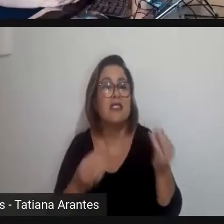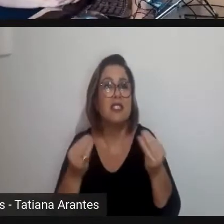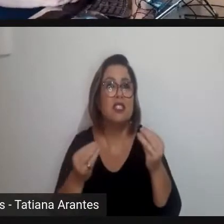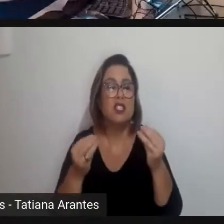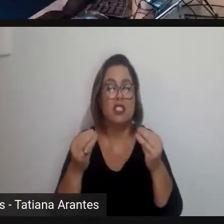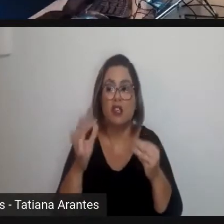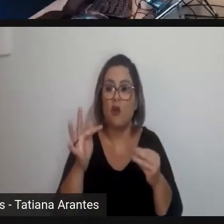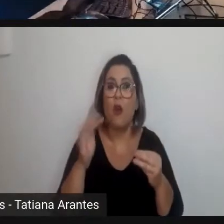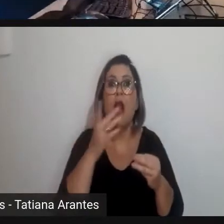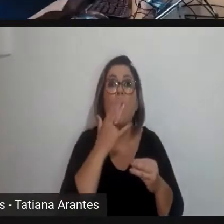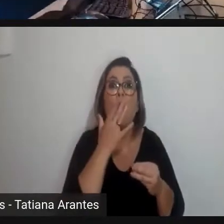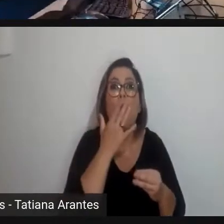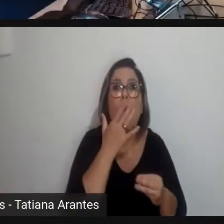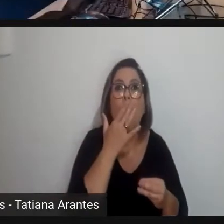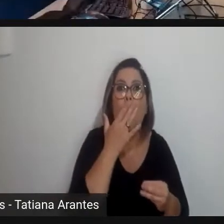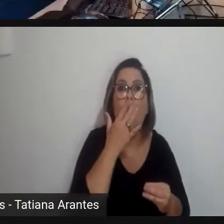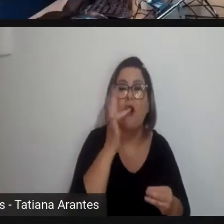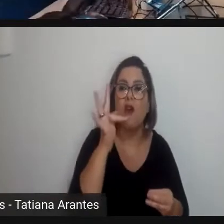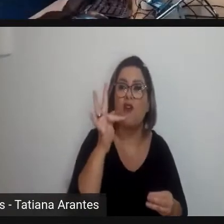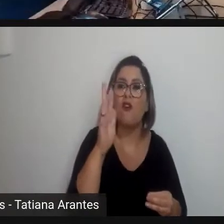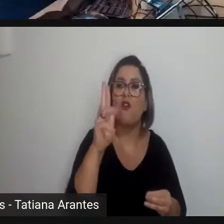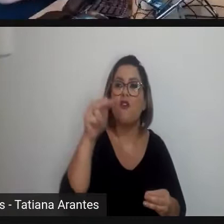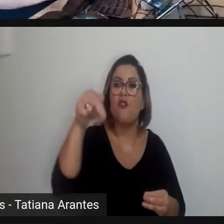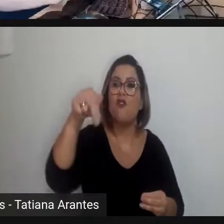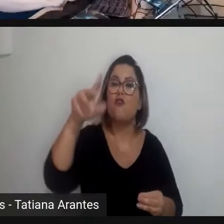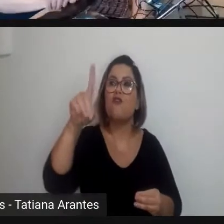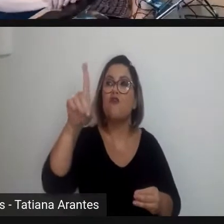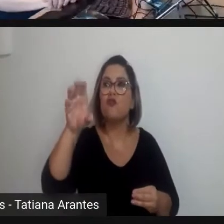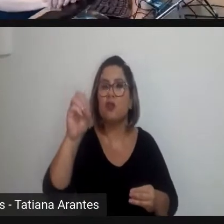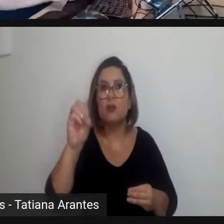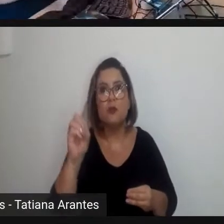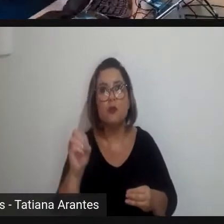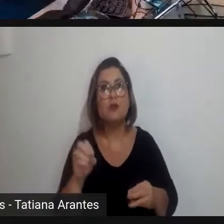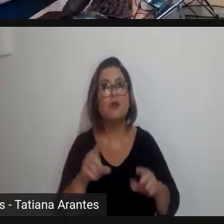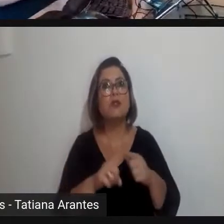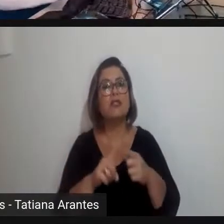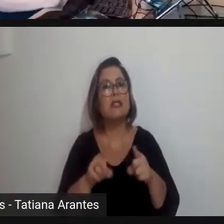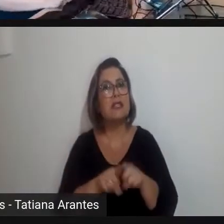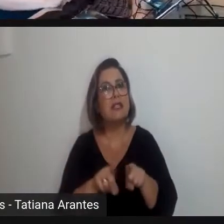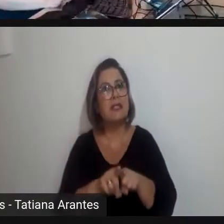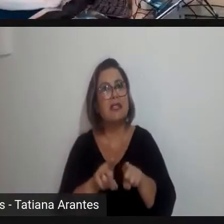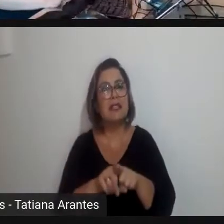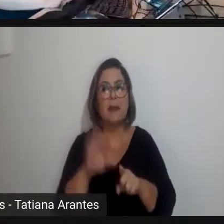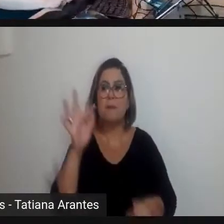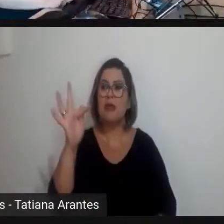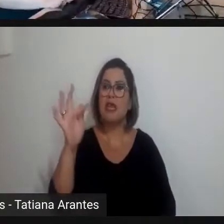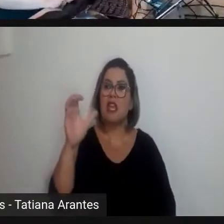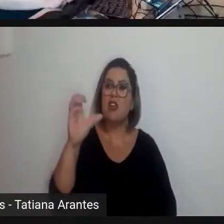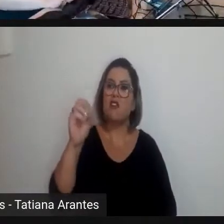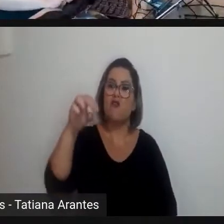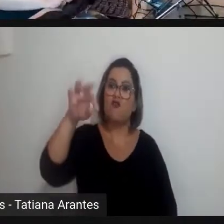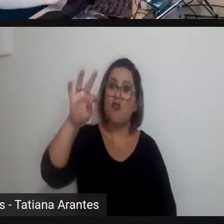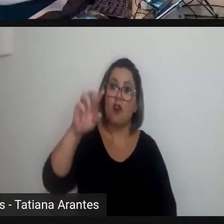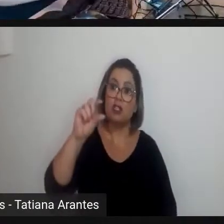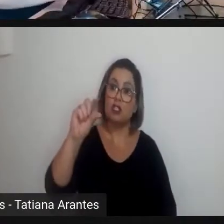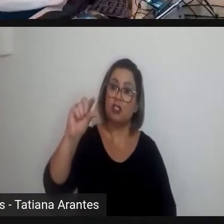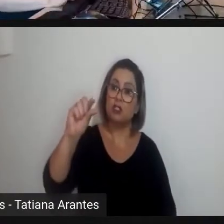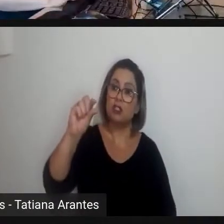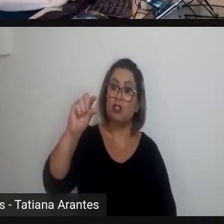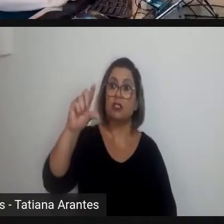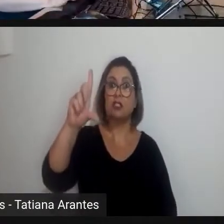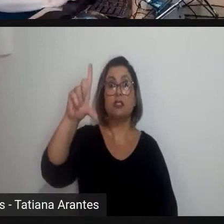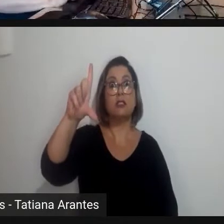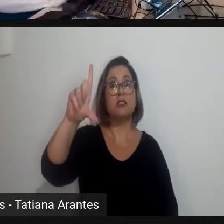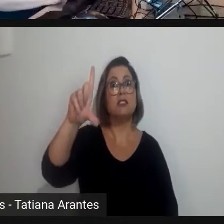fundo, colocar a fonte maior para melhorar, né,